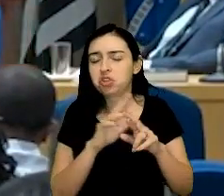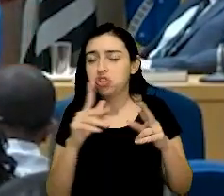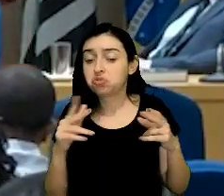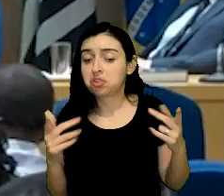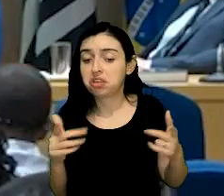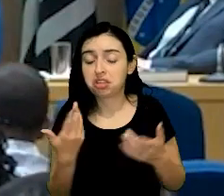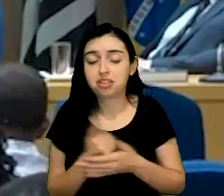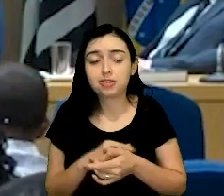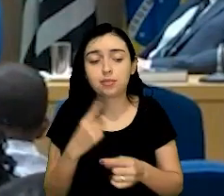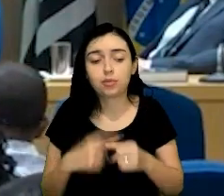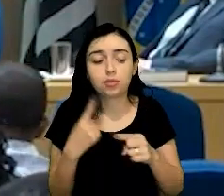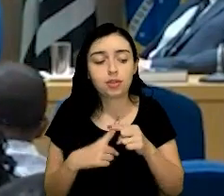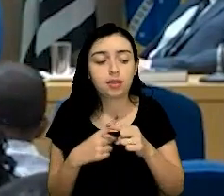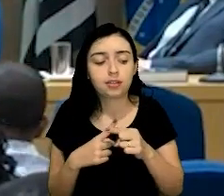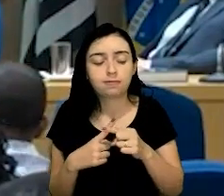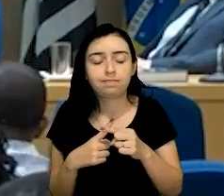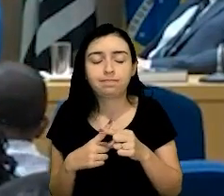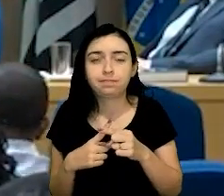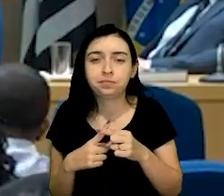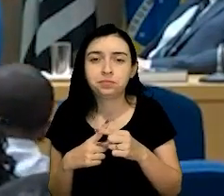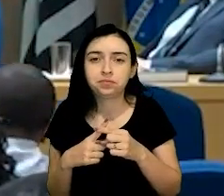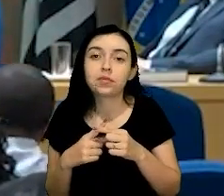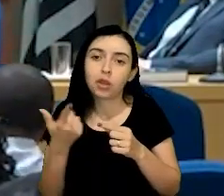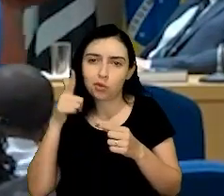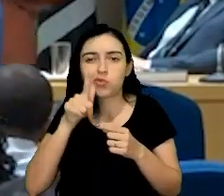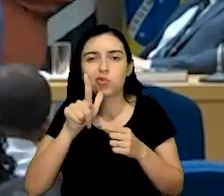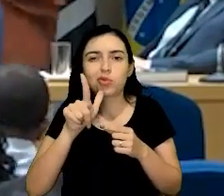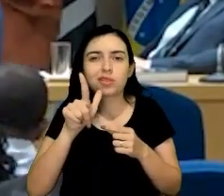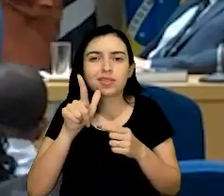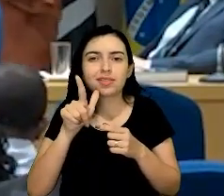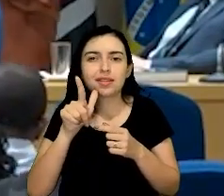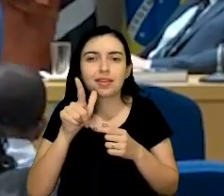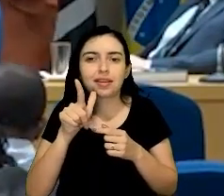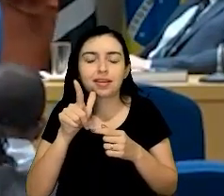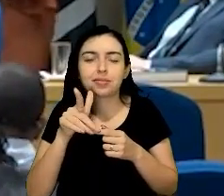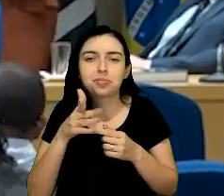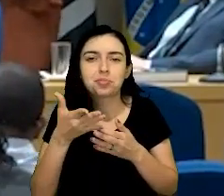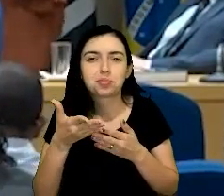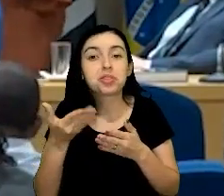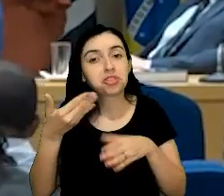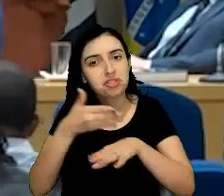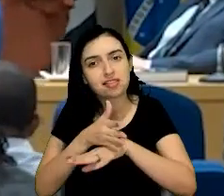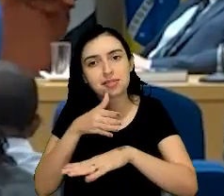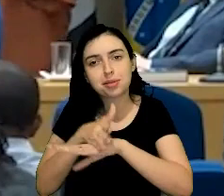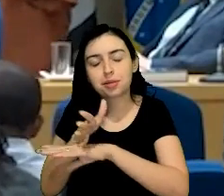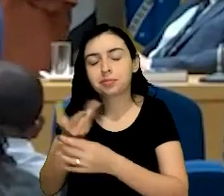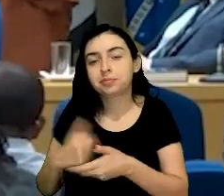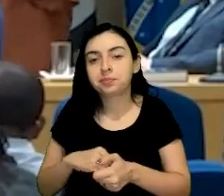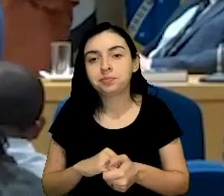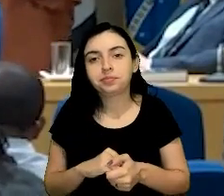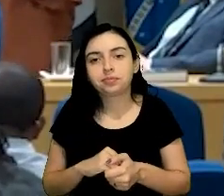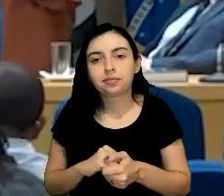pela dança eles conseguem ainda, né, Vanessa, se inserir aí, tá? Bom,